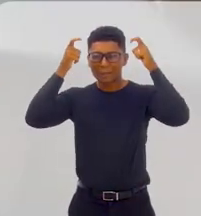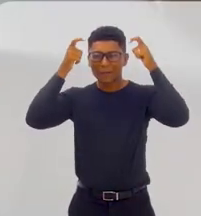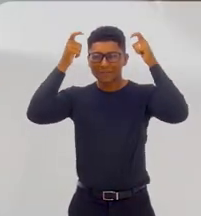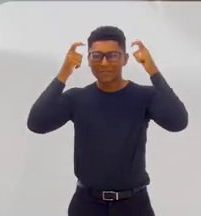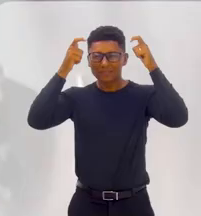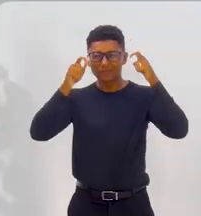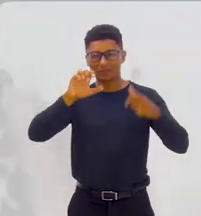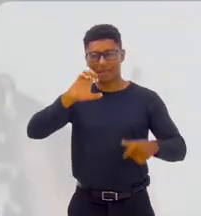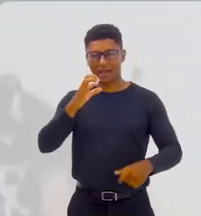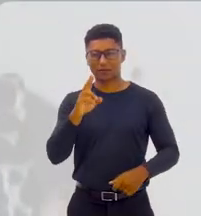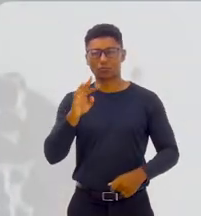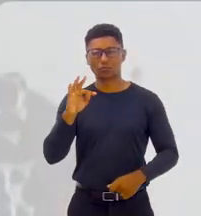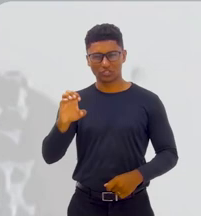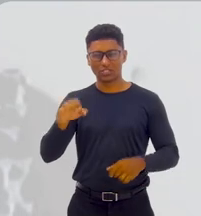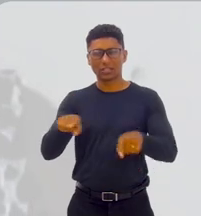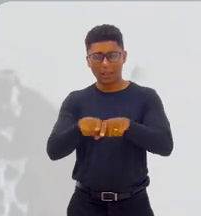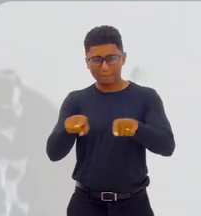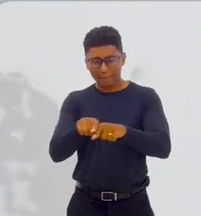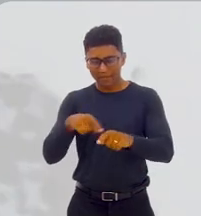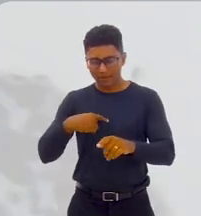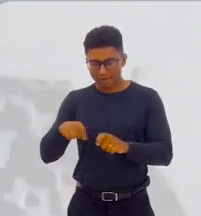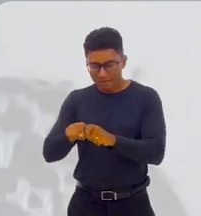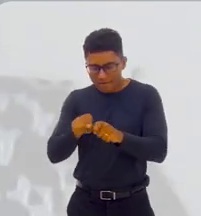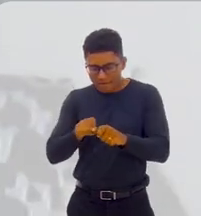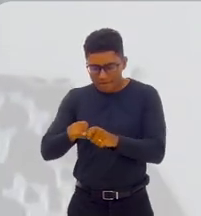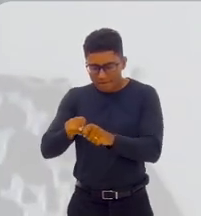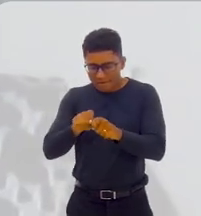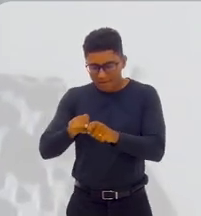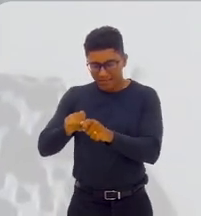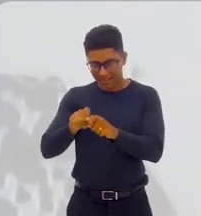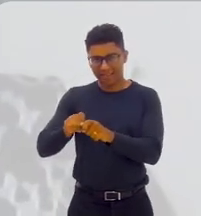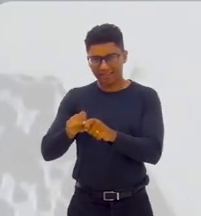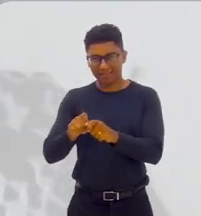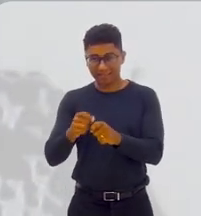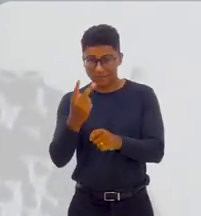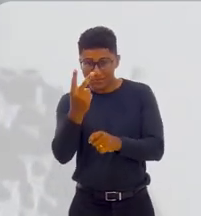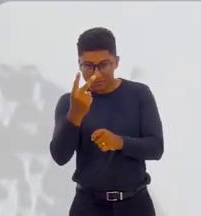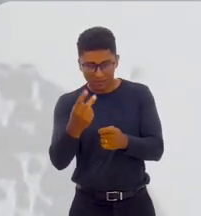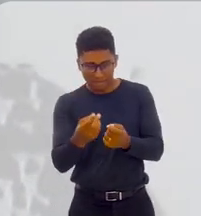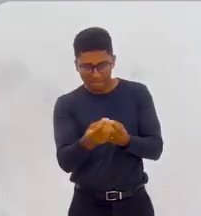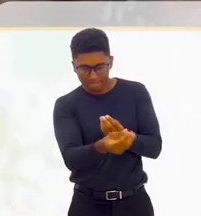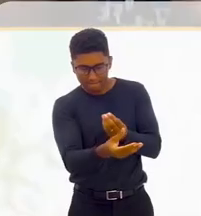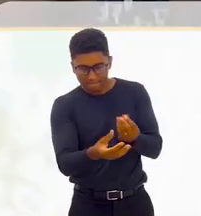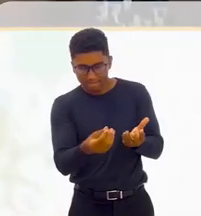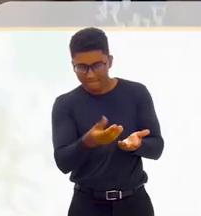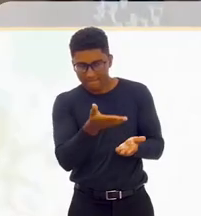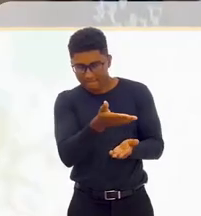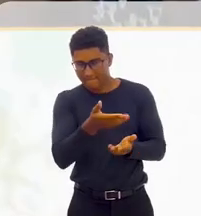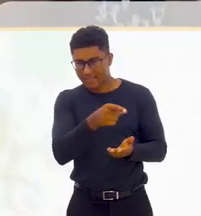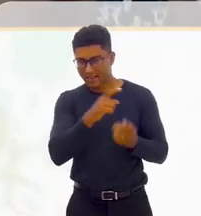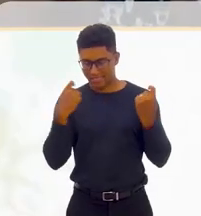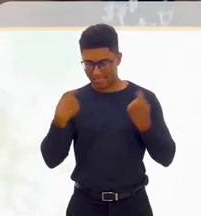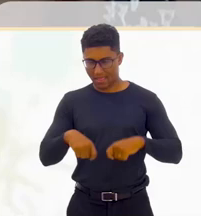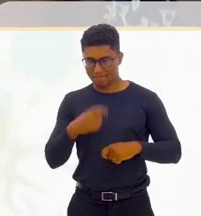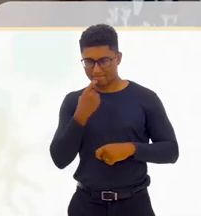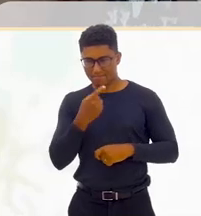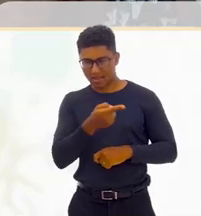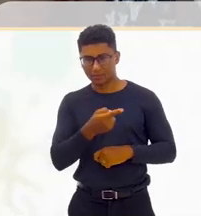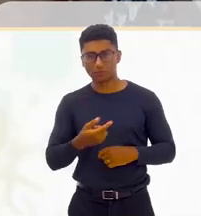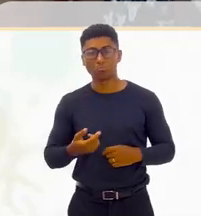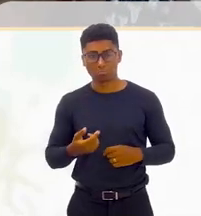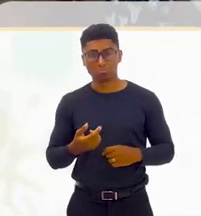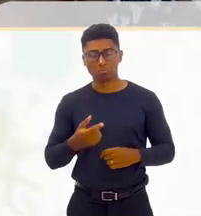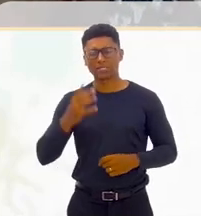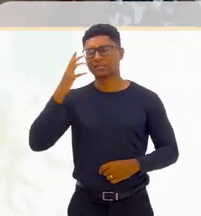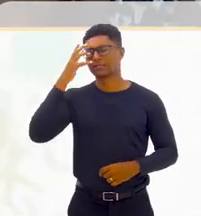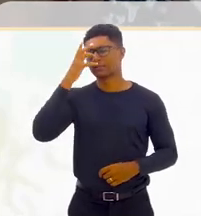Bahia, que é o barrete, de ecute para ele também. Coloquei no meu pajem, no meu pai, nos meus padrinhos, e Nossa, foi deve tão